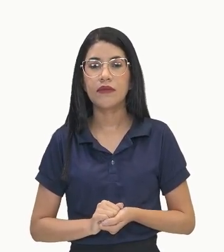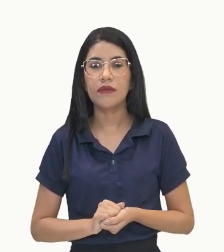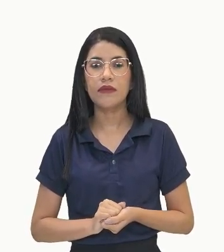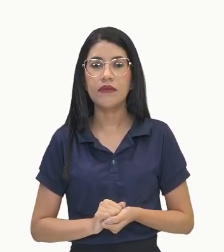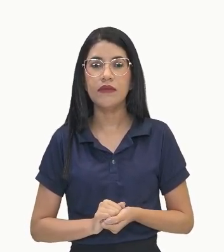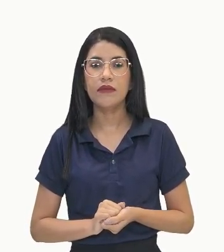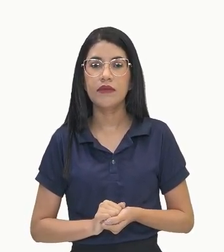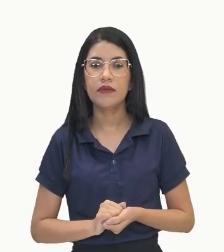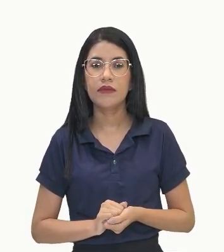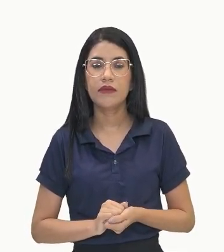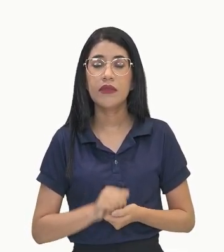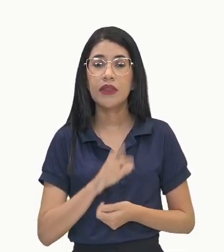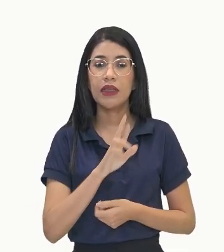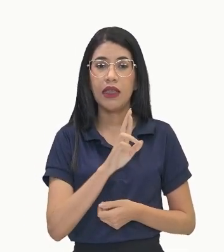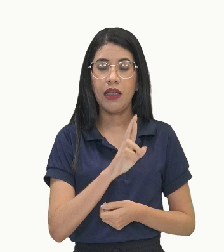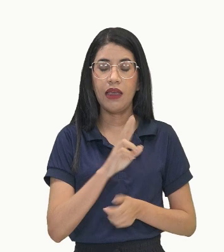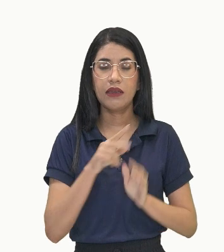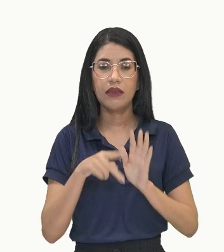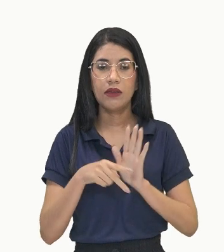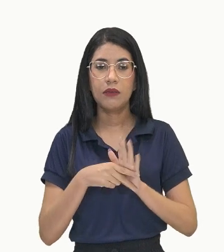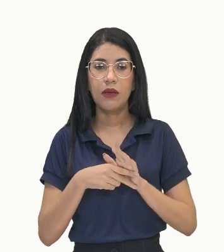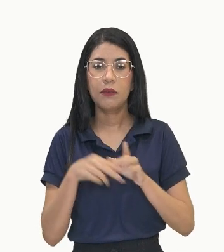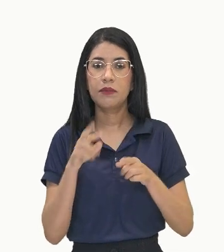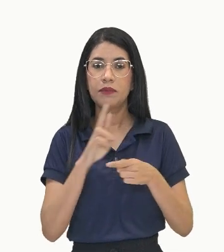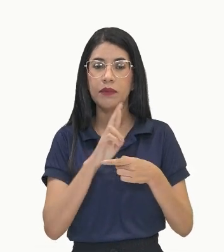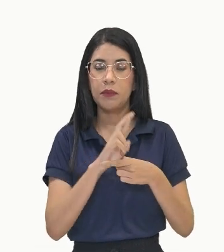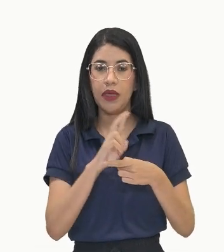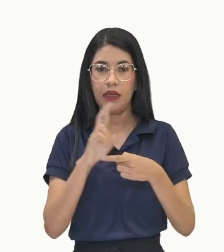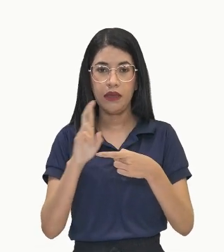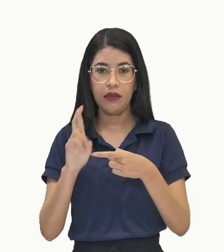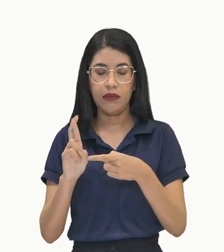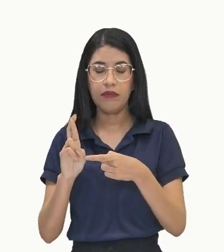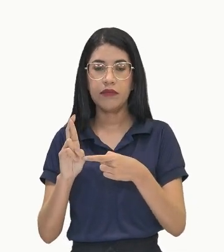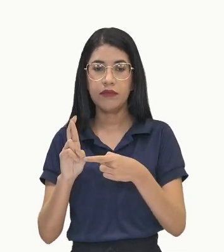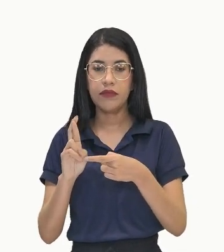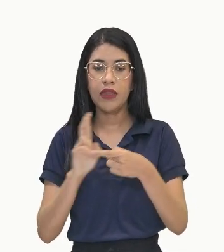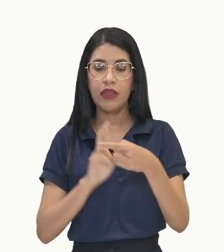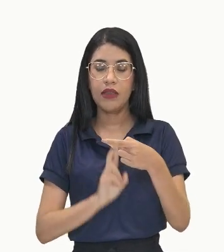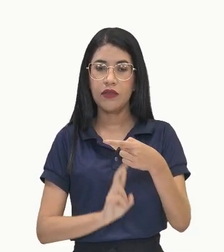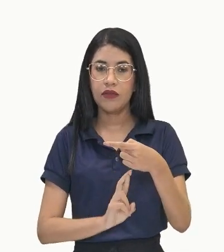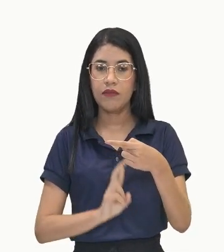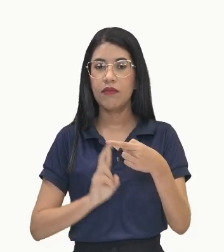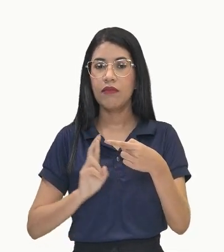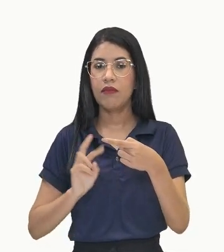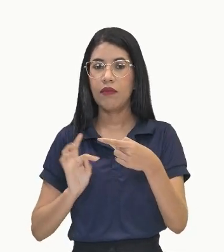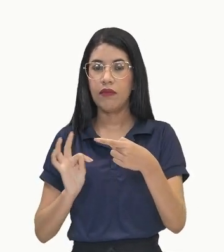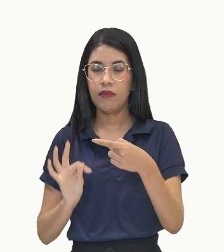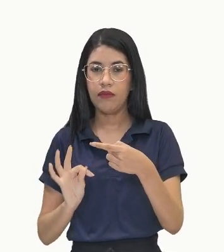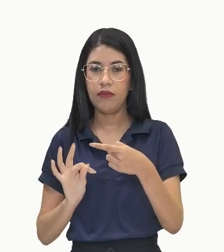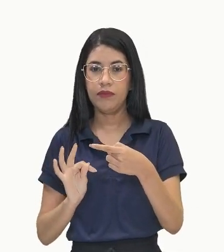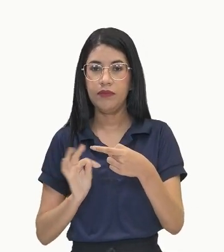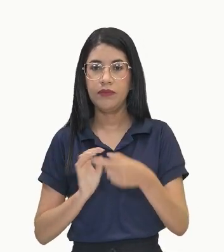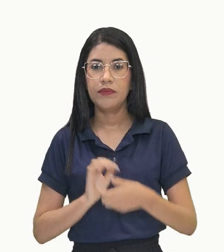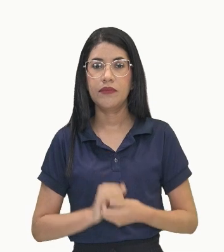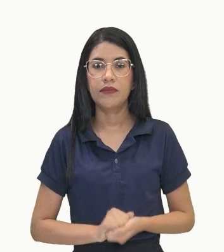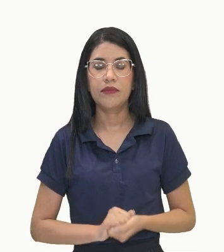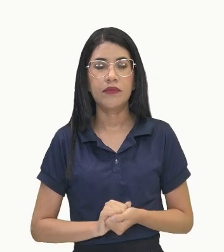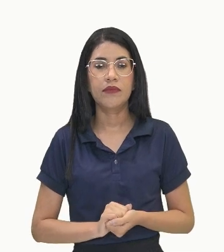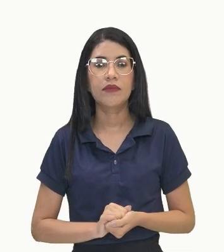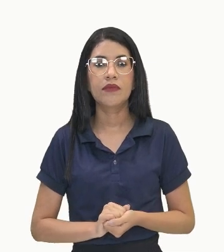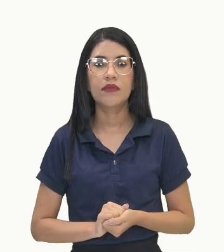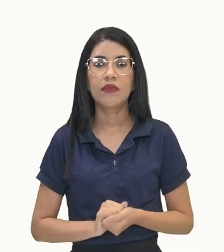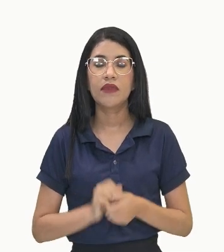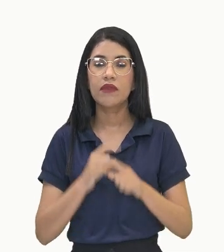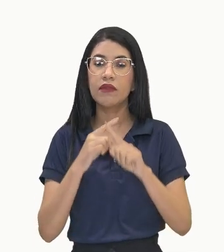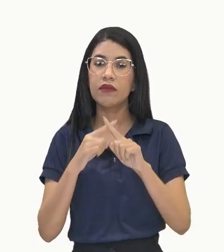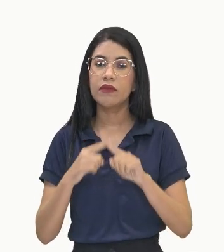Rendimento é igual a rendimento real e rendimento teórico